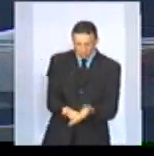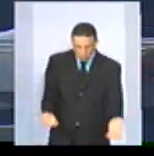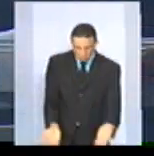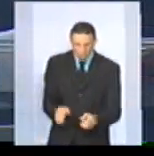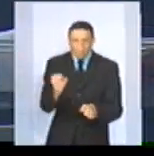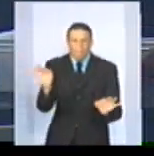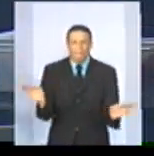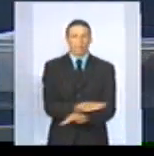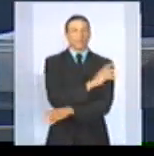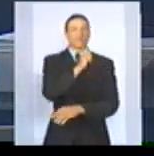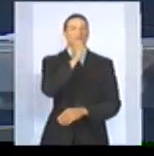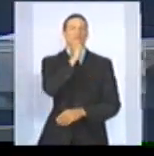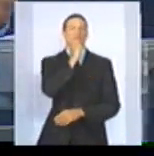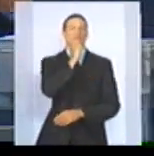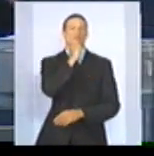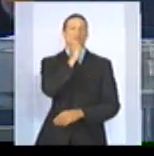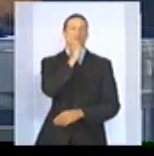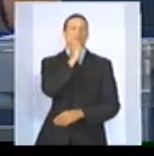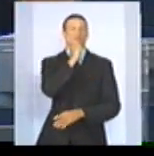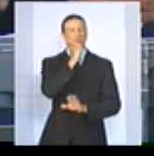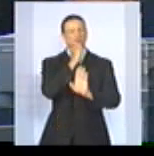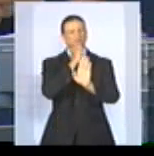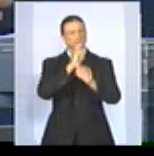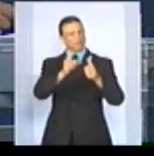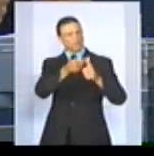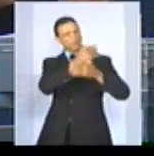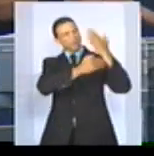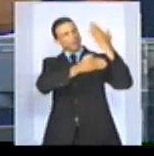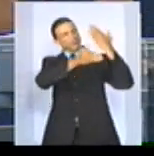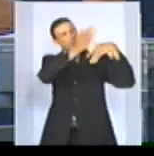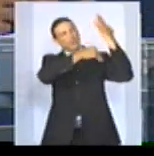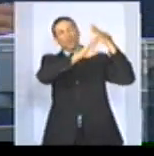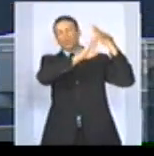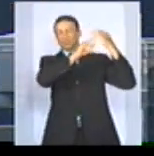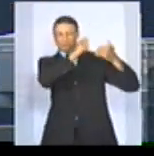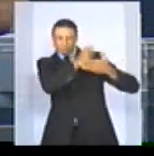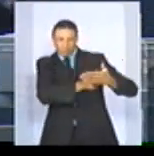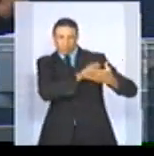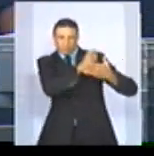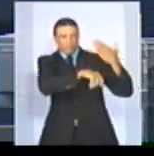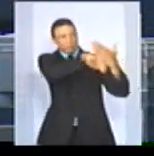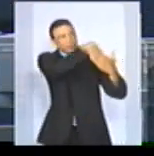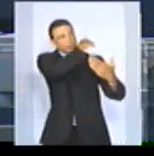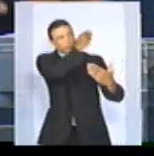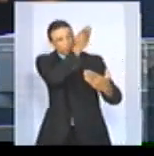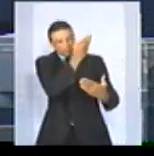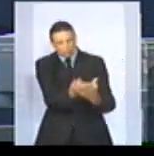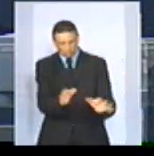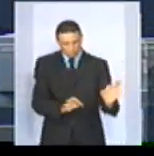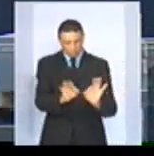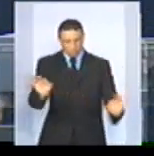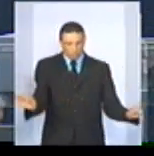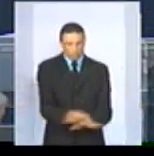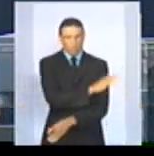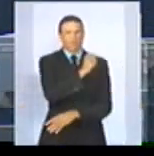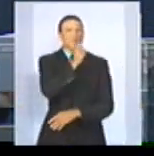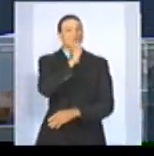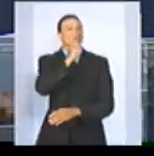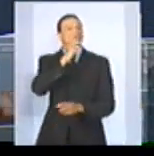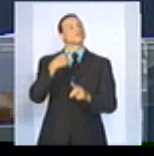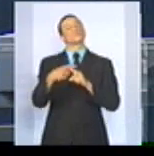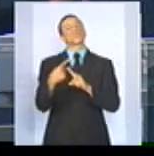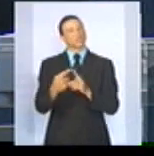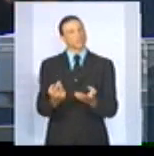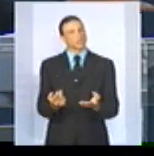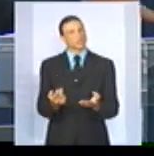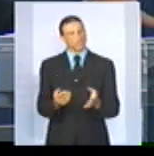regulamentados a primeira você várias tentativas houve e não foi possível a essa regulamentação porque